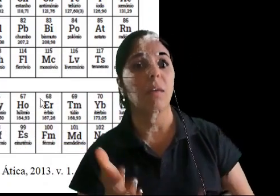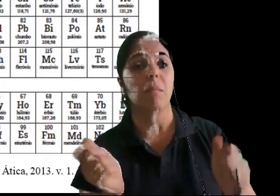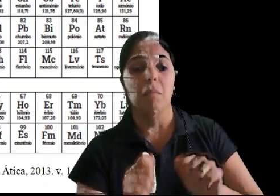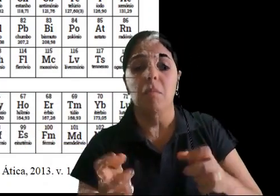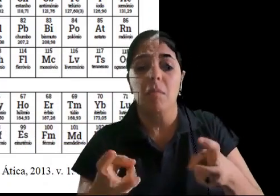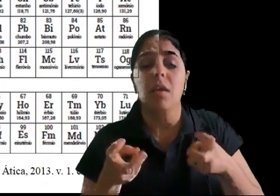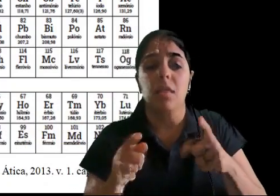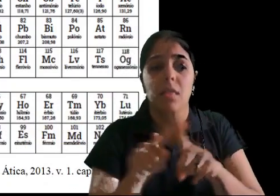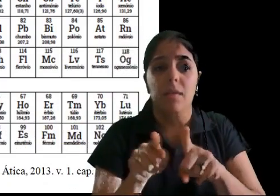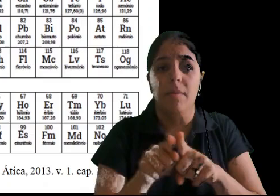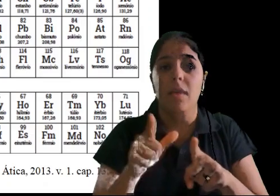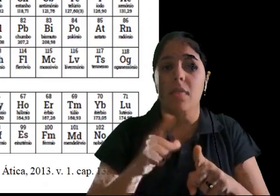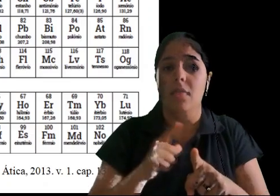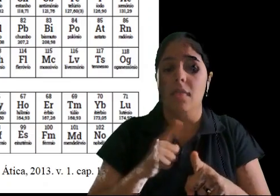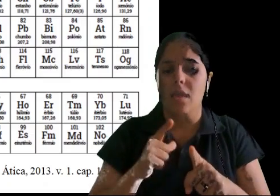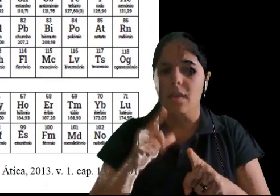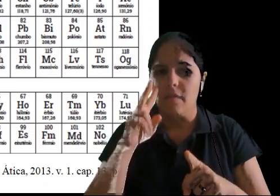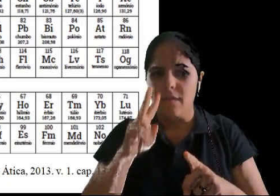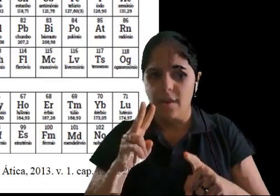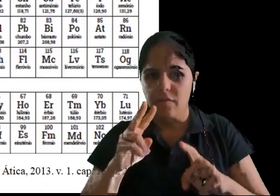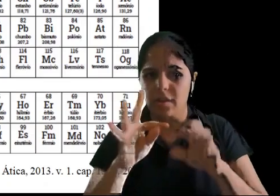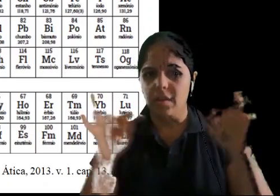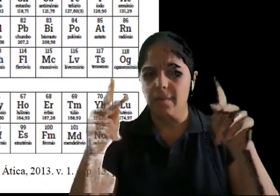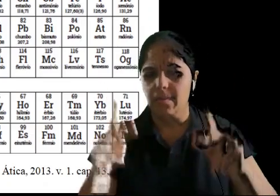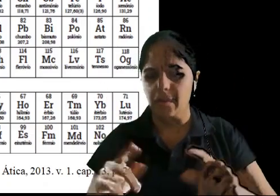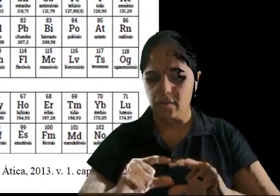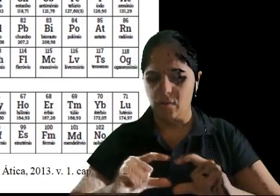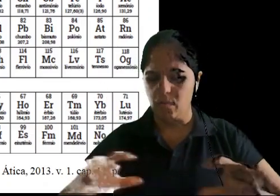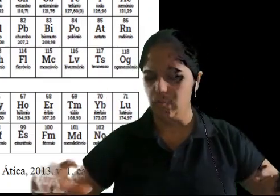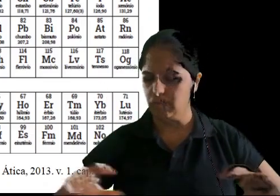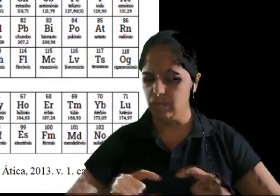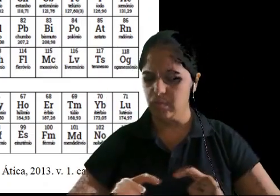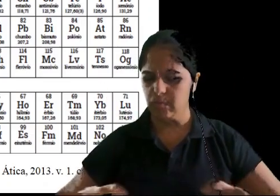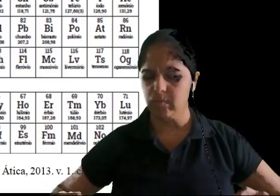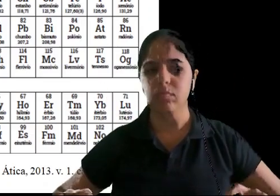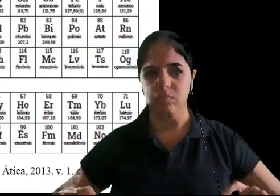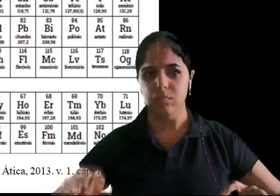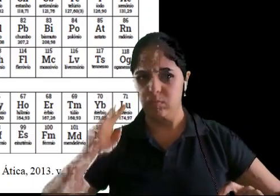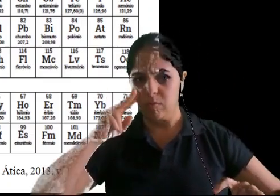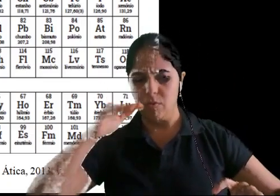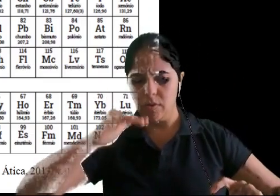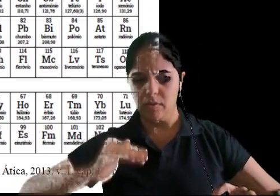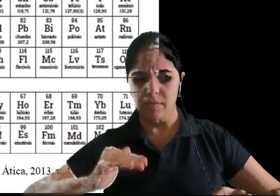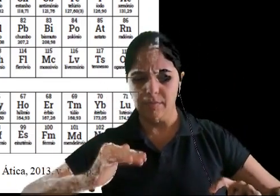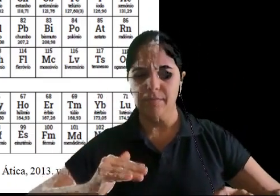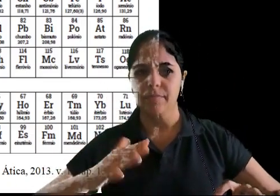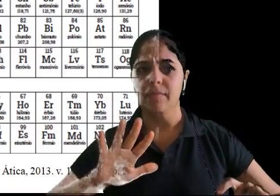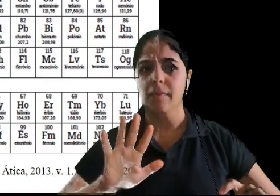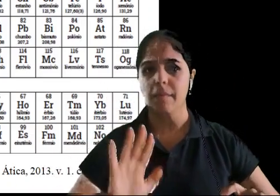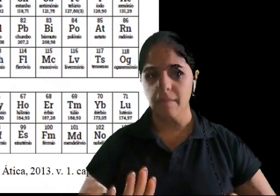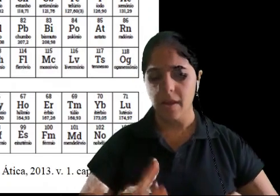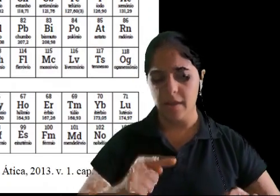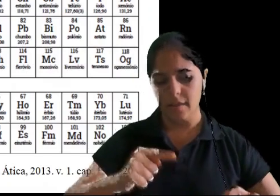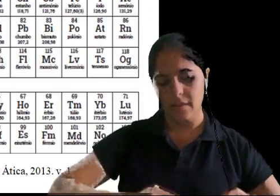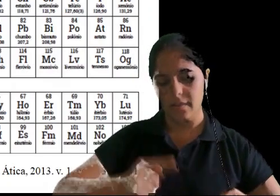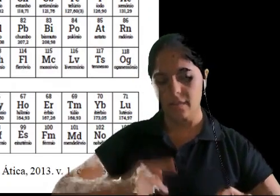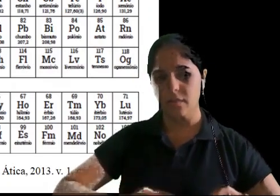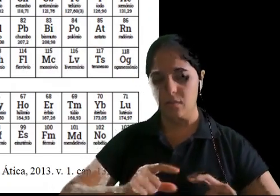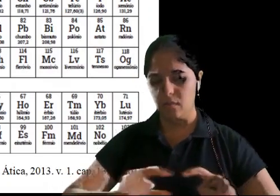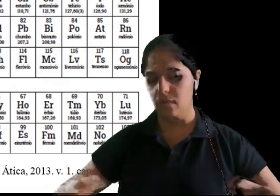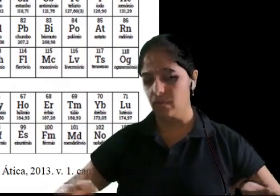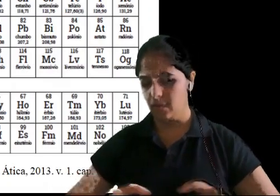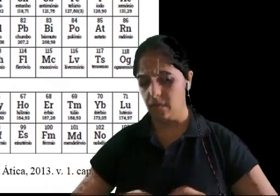podem perceber também que há duas linhas de elementos químicos abaixo da nossa tabela periódica. No entanto,